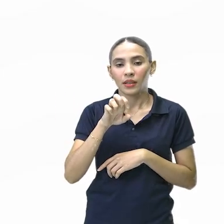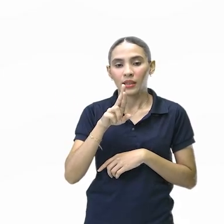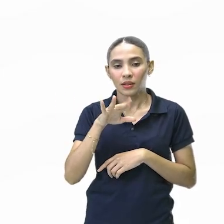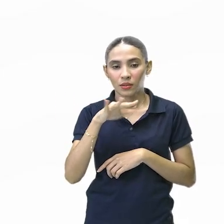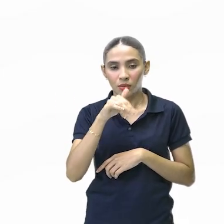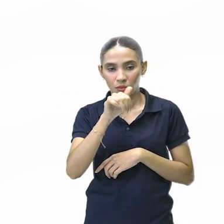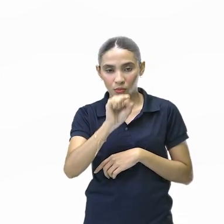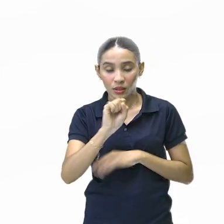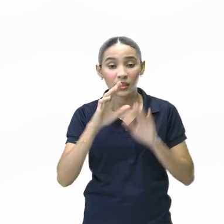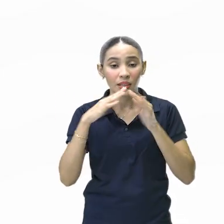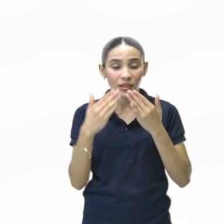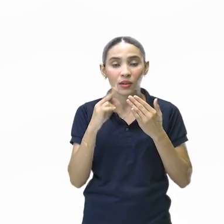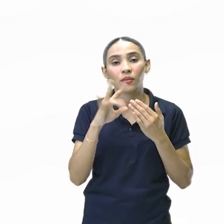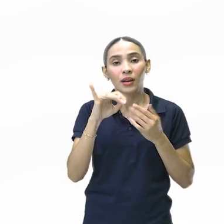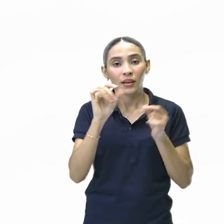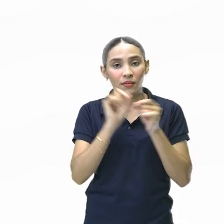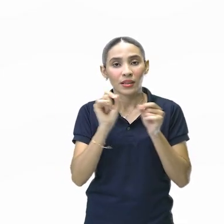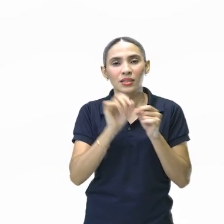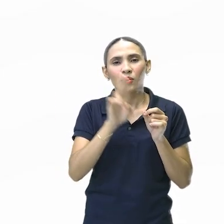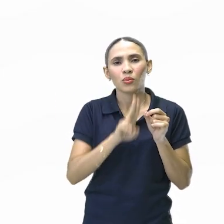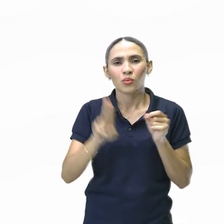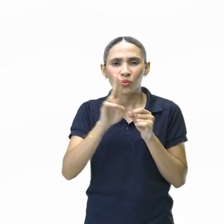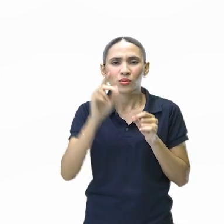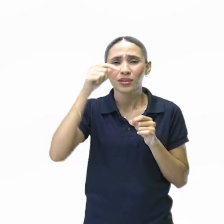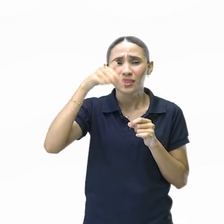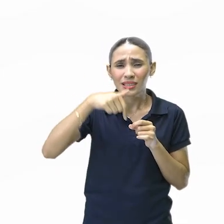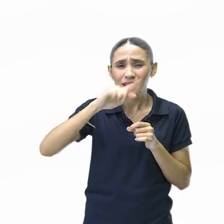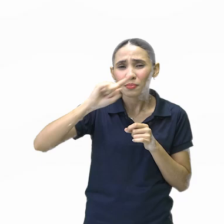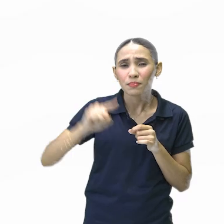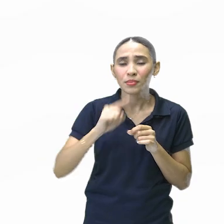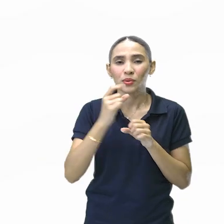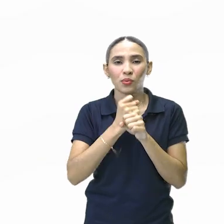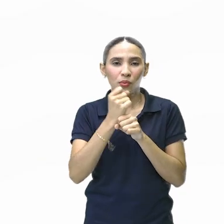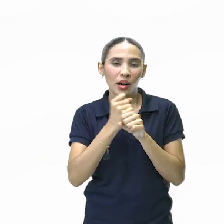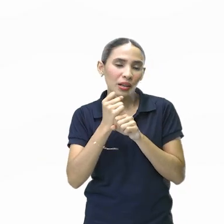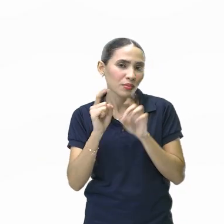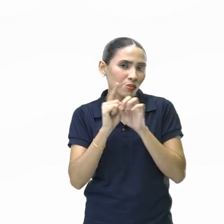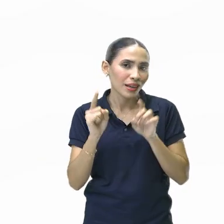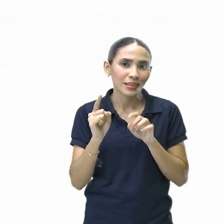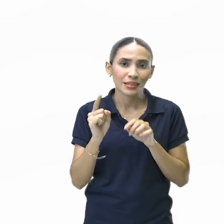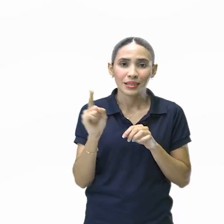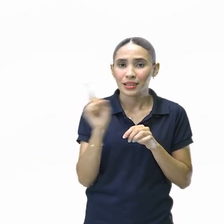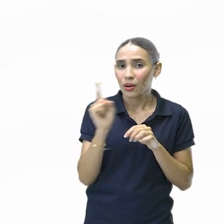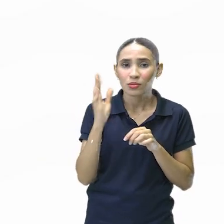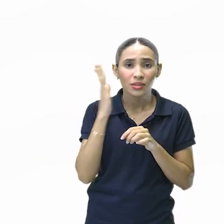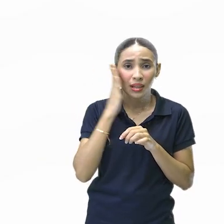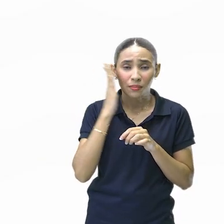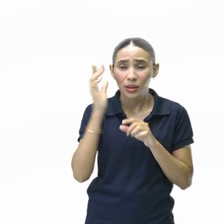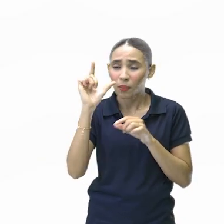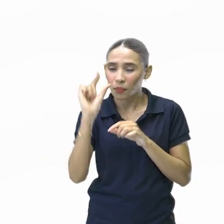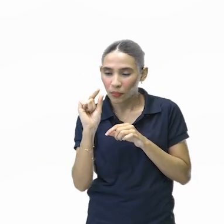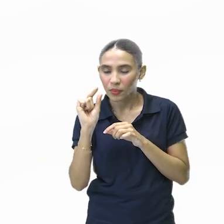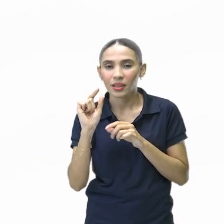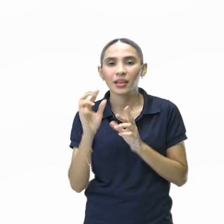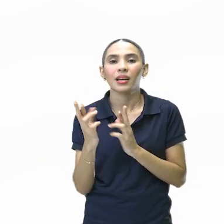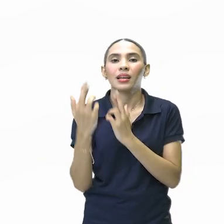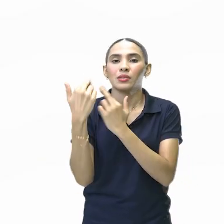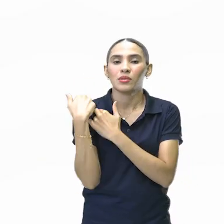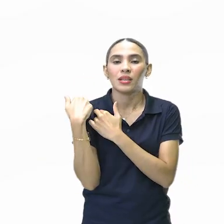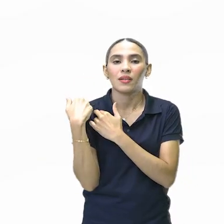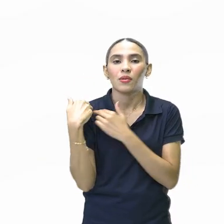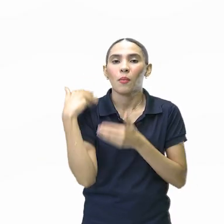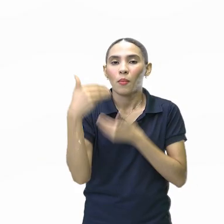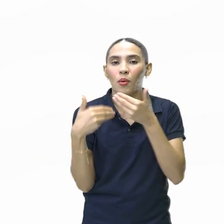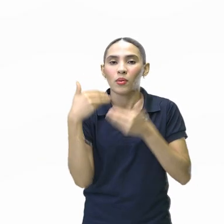ele faz uso dessas leveduras há 7.000 anos, sem saber que eram micro-organismos, os responsáveis